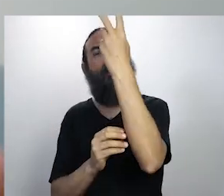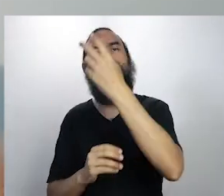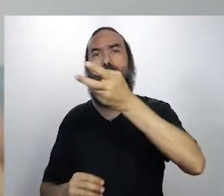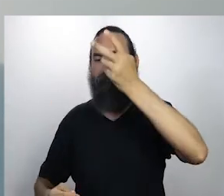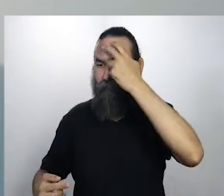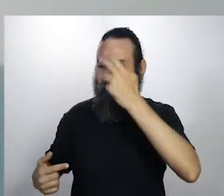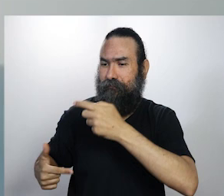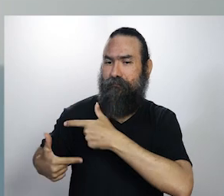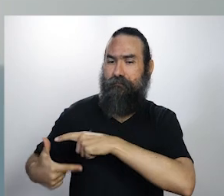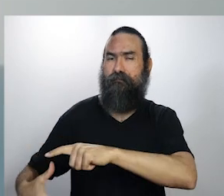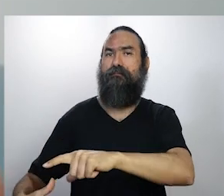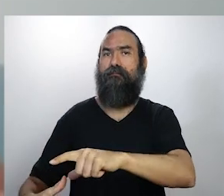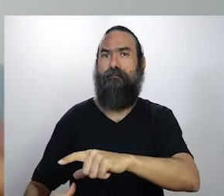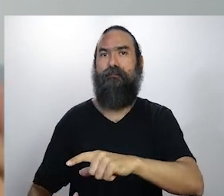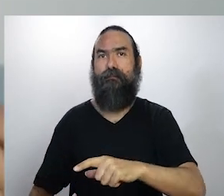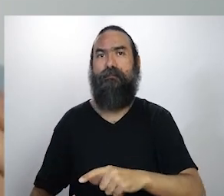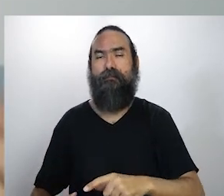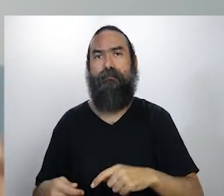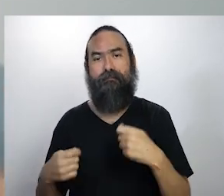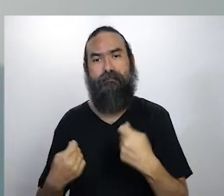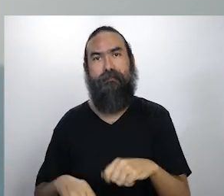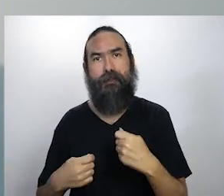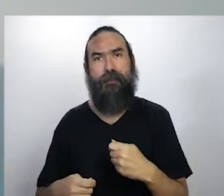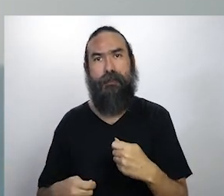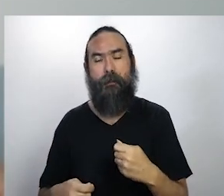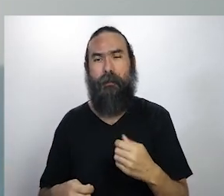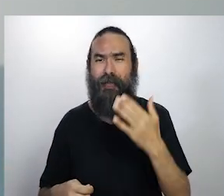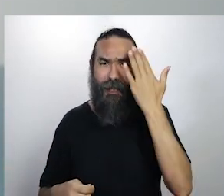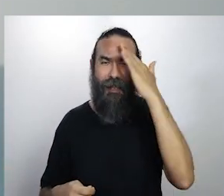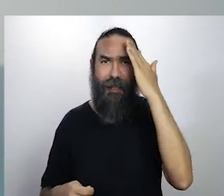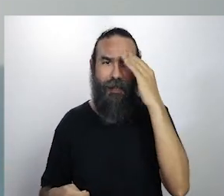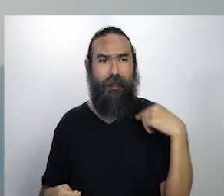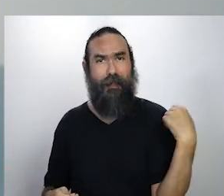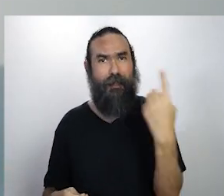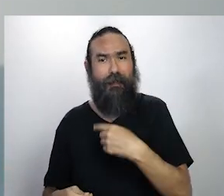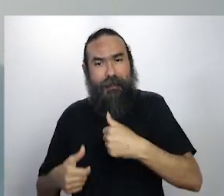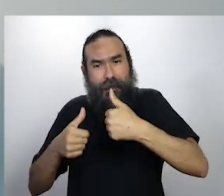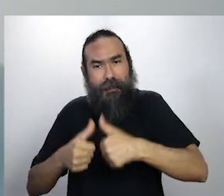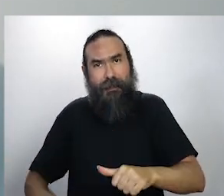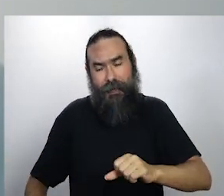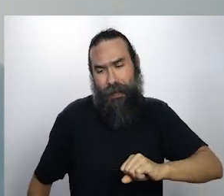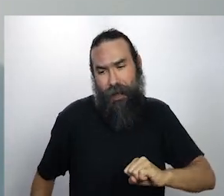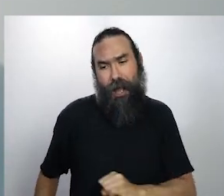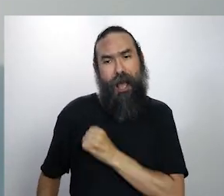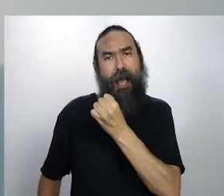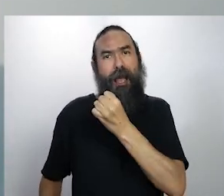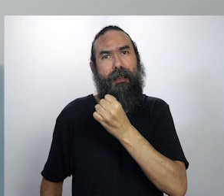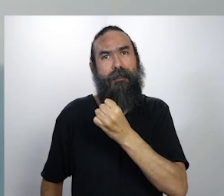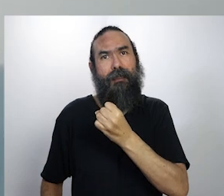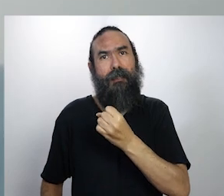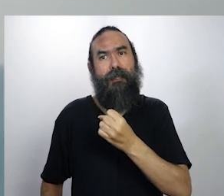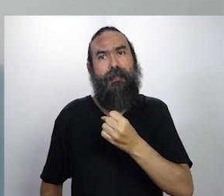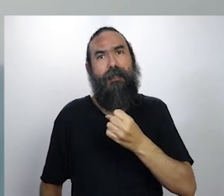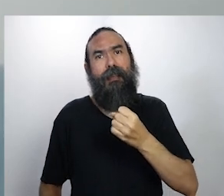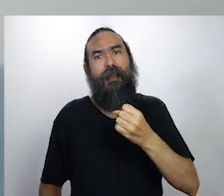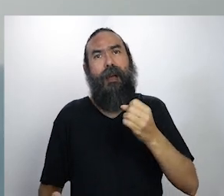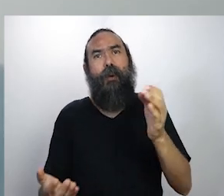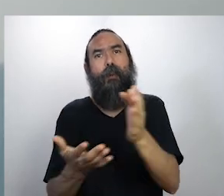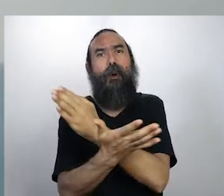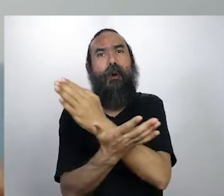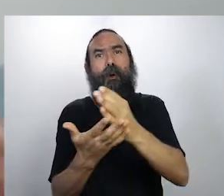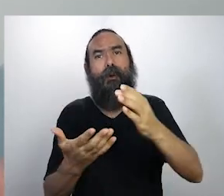gente fique indignado, que a gente se posicione contra manifestações que vêm, por